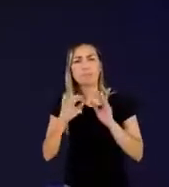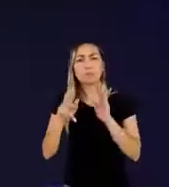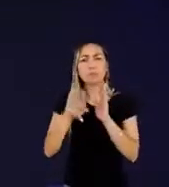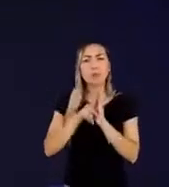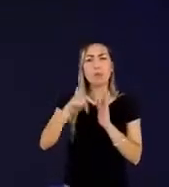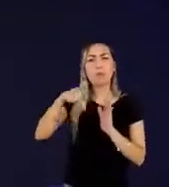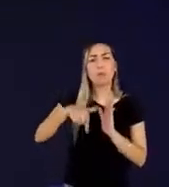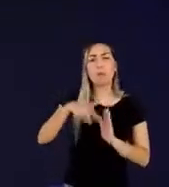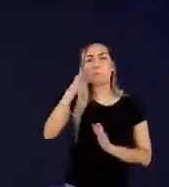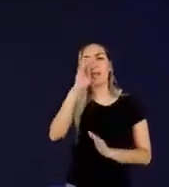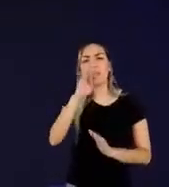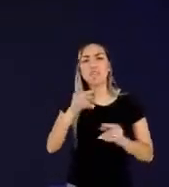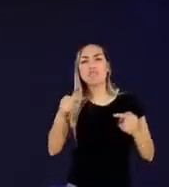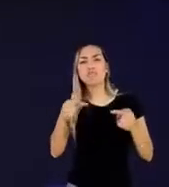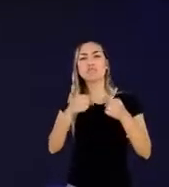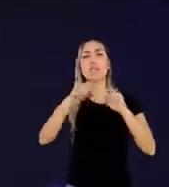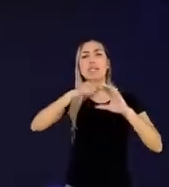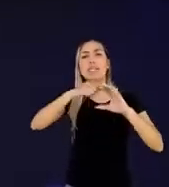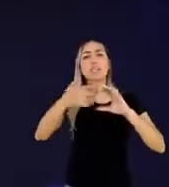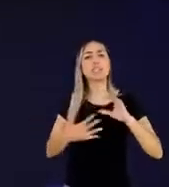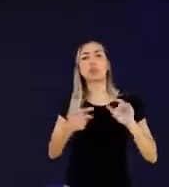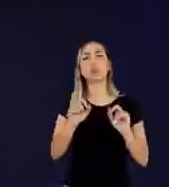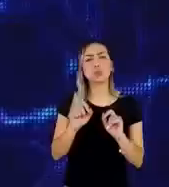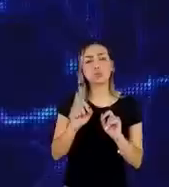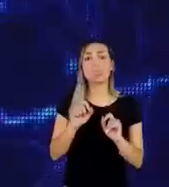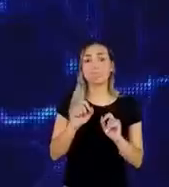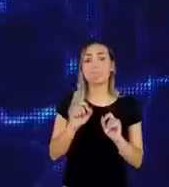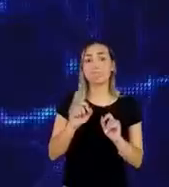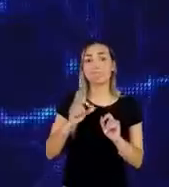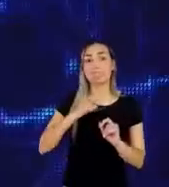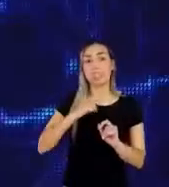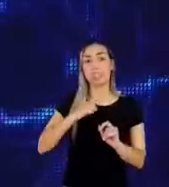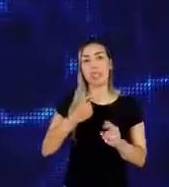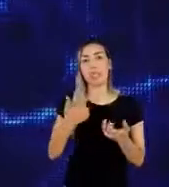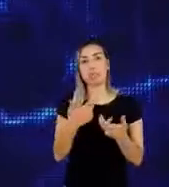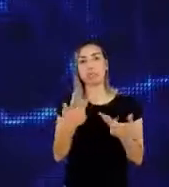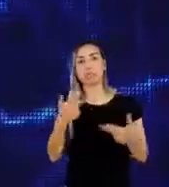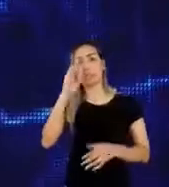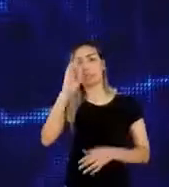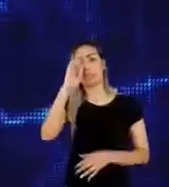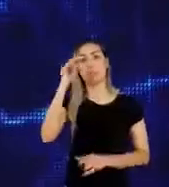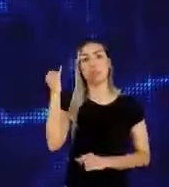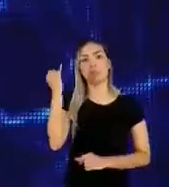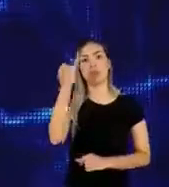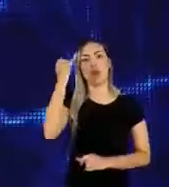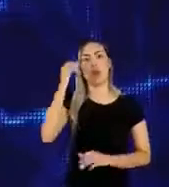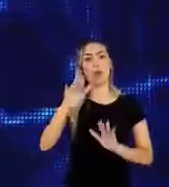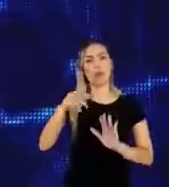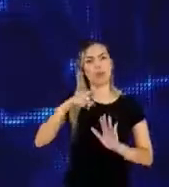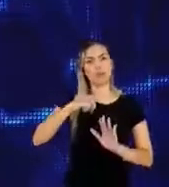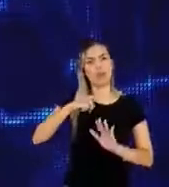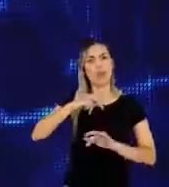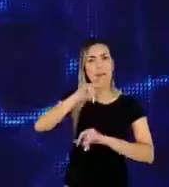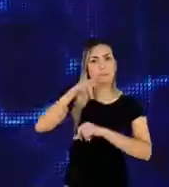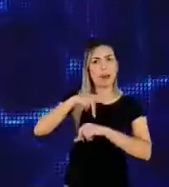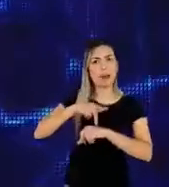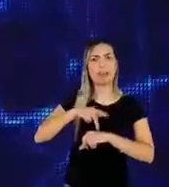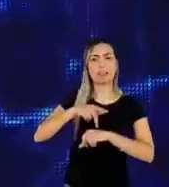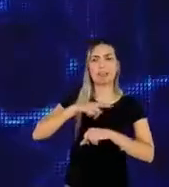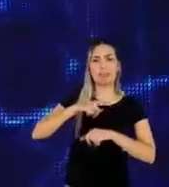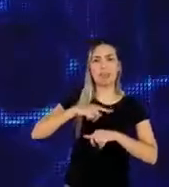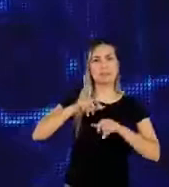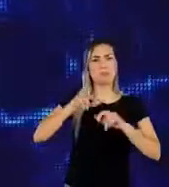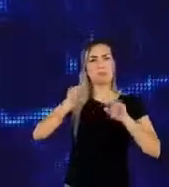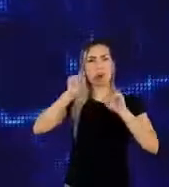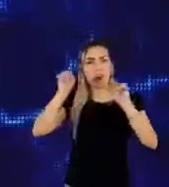brasileiro, eu destaco aqui o papel fundamental do segmento de transmissão. A gente tem um país de dimensões continentais, com